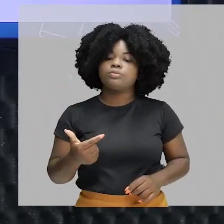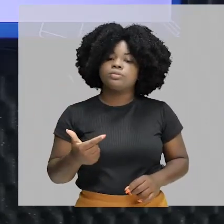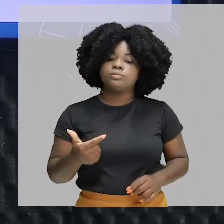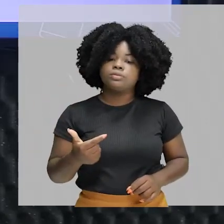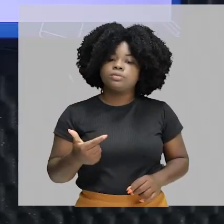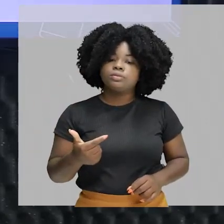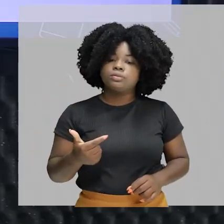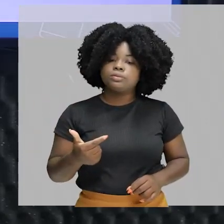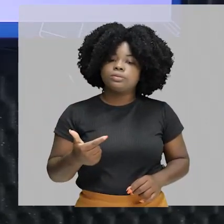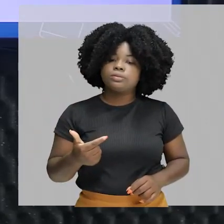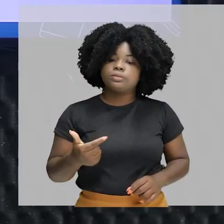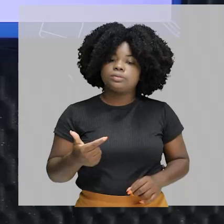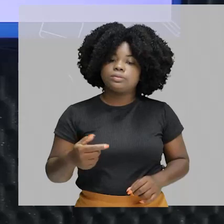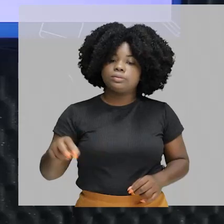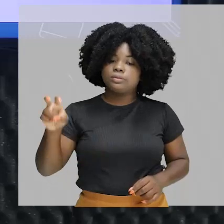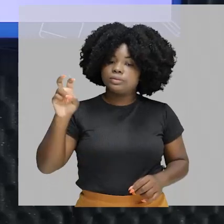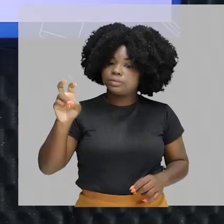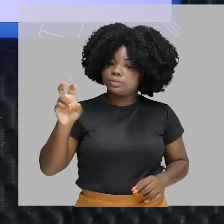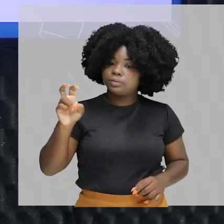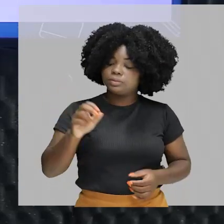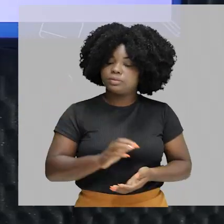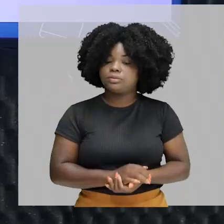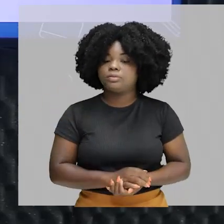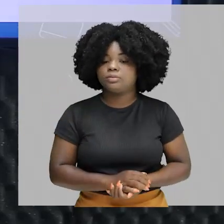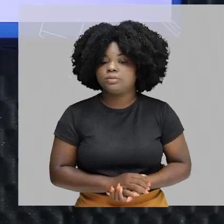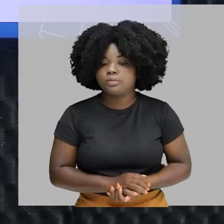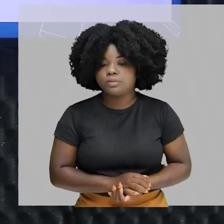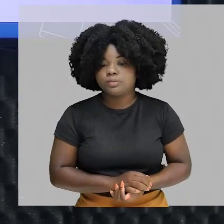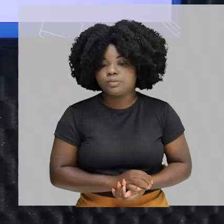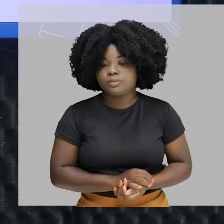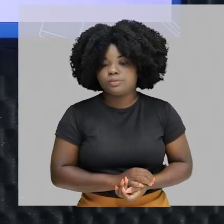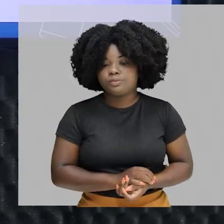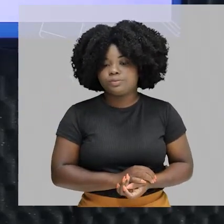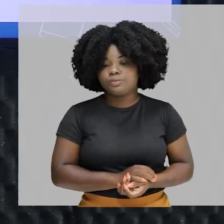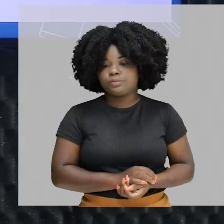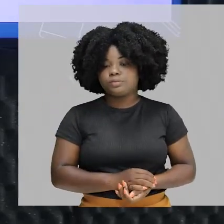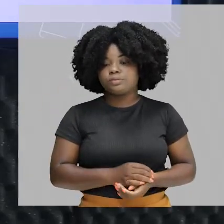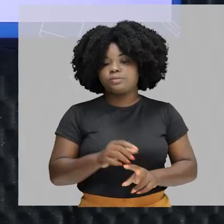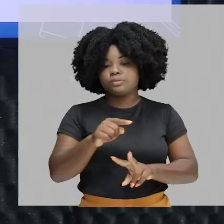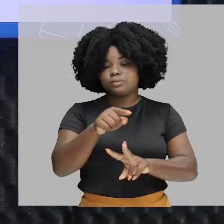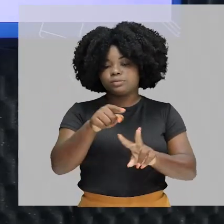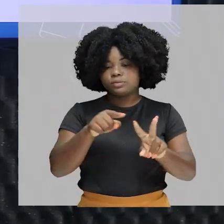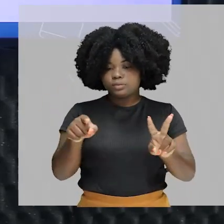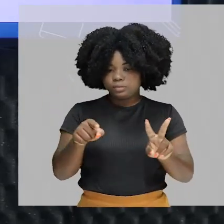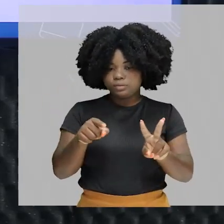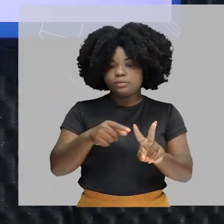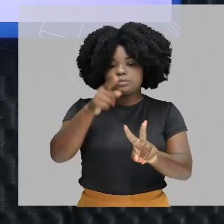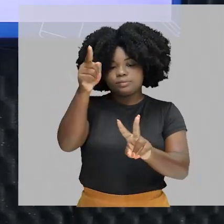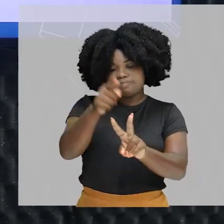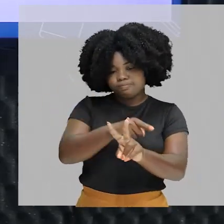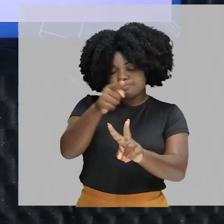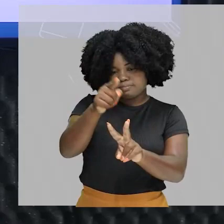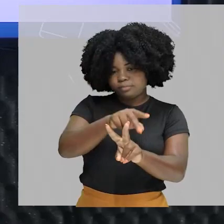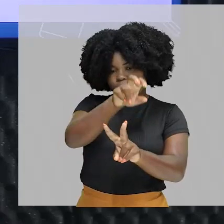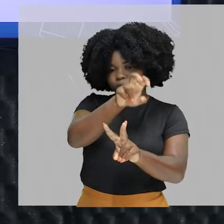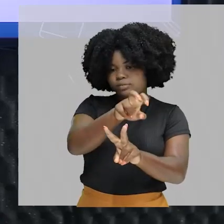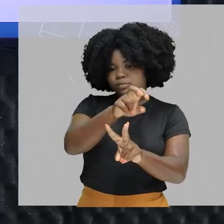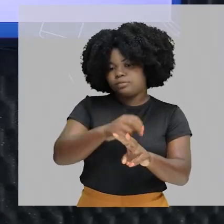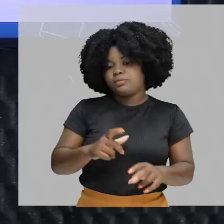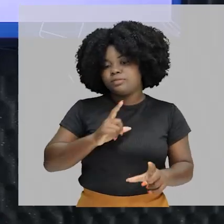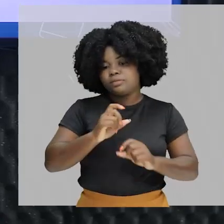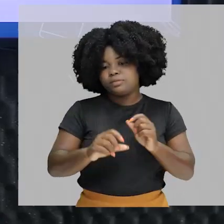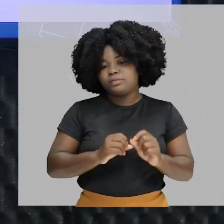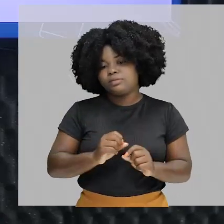quinta potência. Ou seja, aquele índice da raiz elimina com o próprio expoente, tá? E